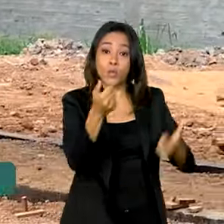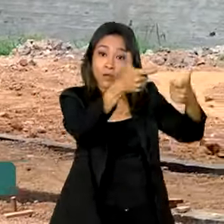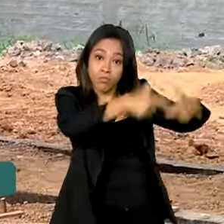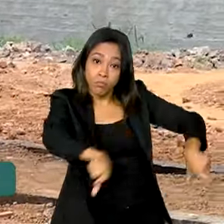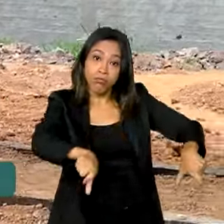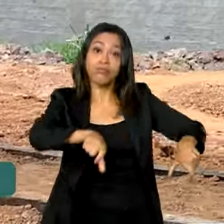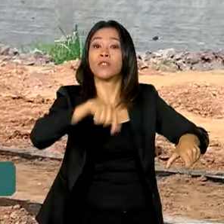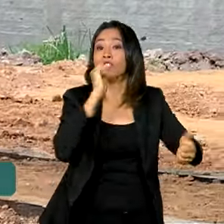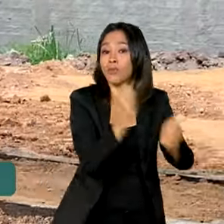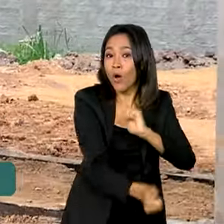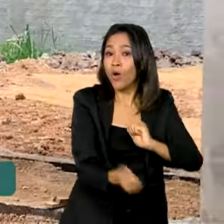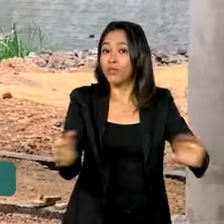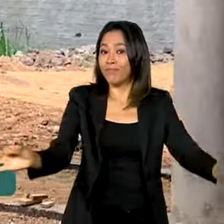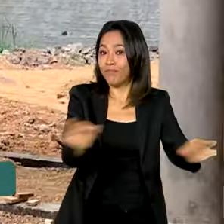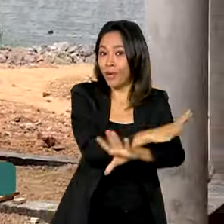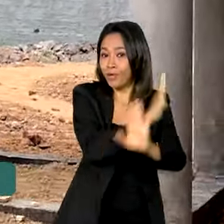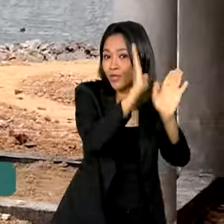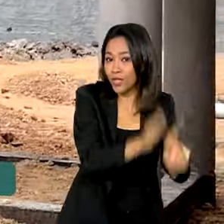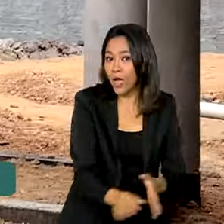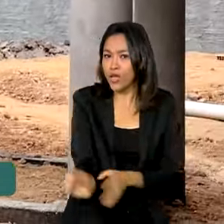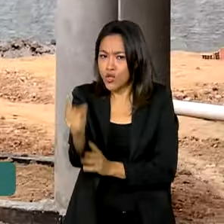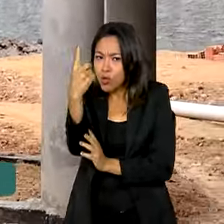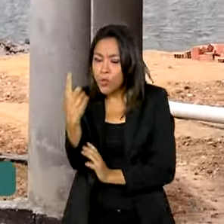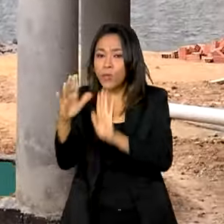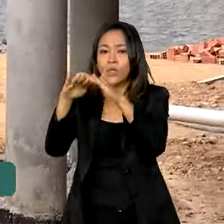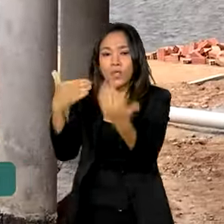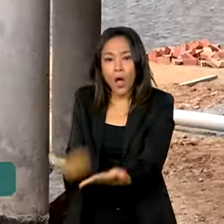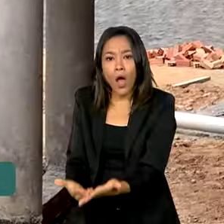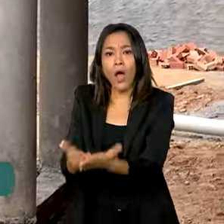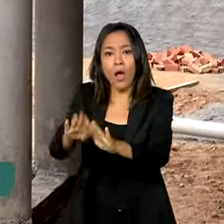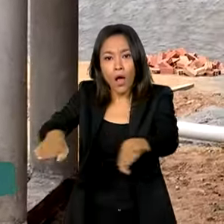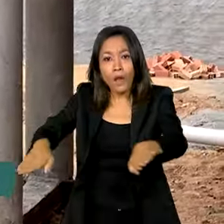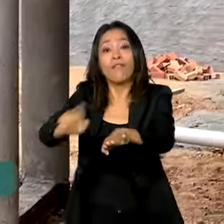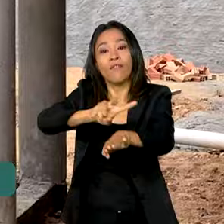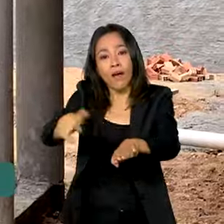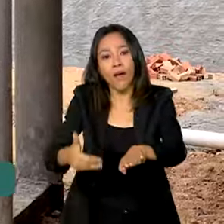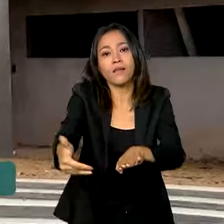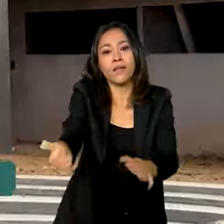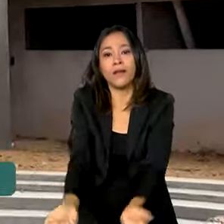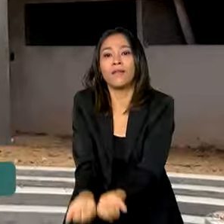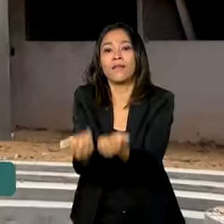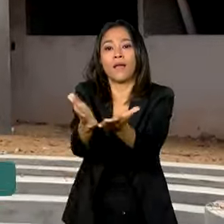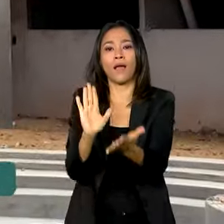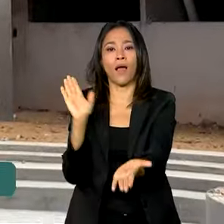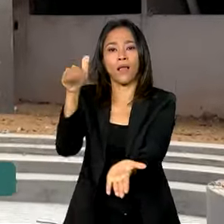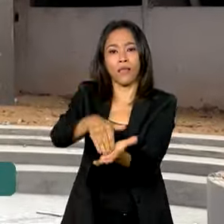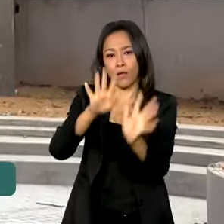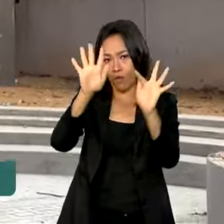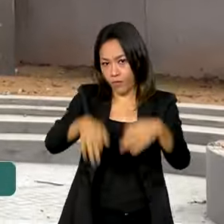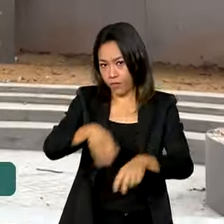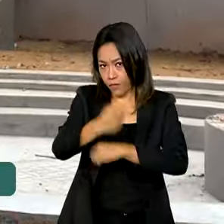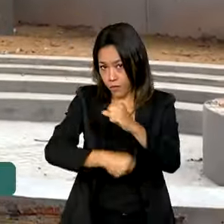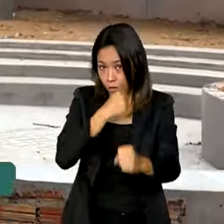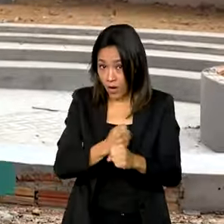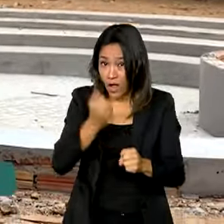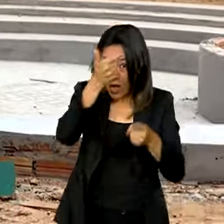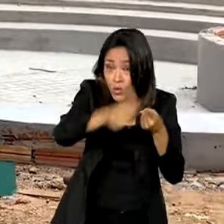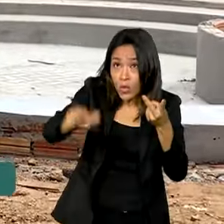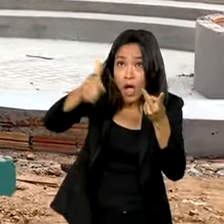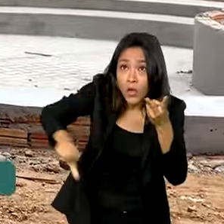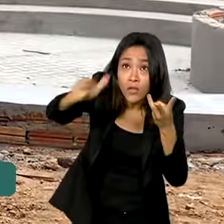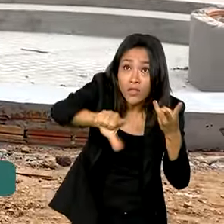foram concluídas e uma creche será entregue à população até o final do ano. As demais estão